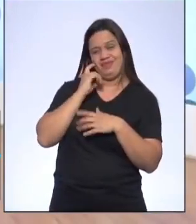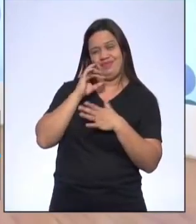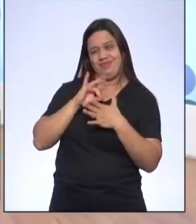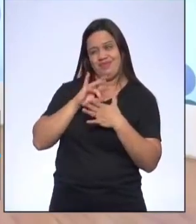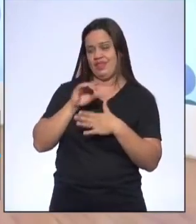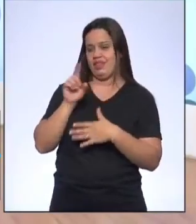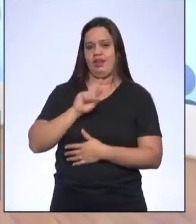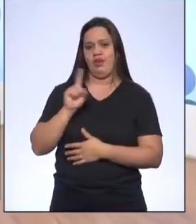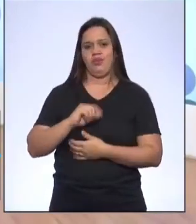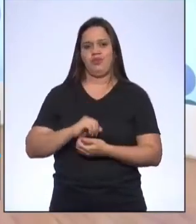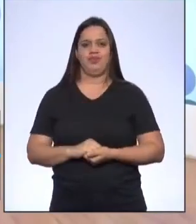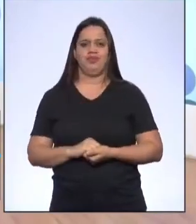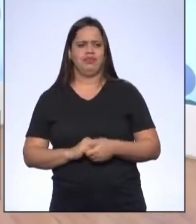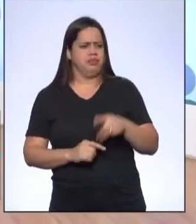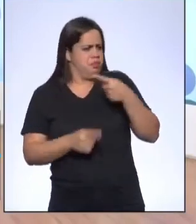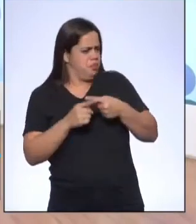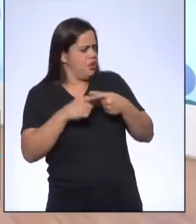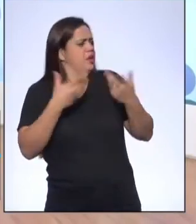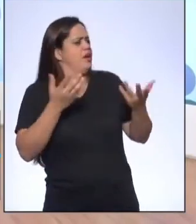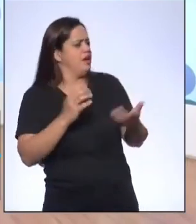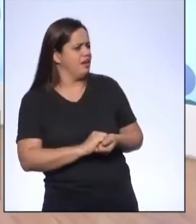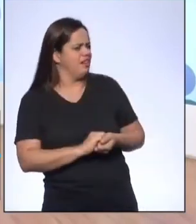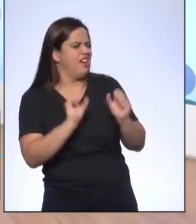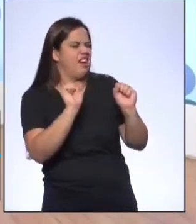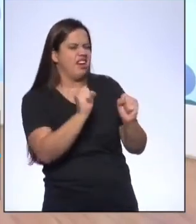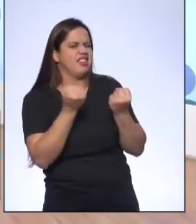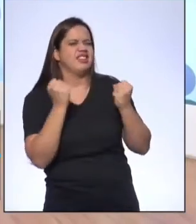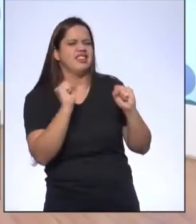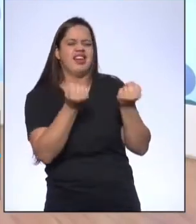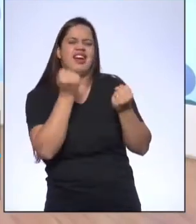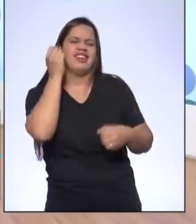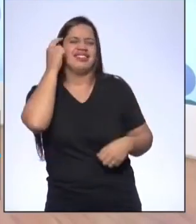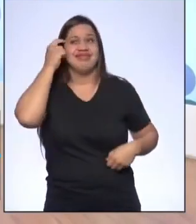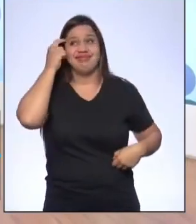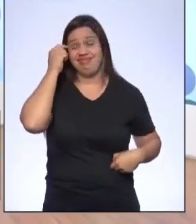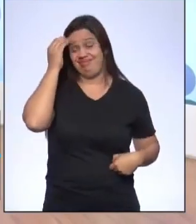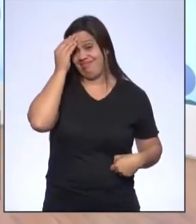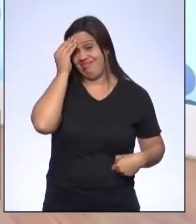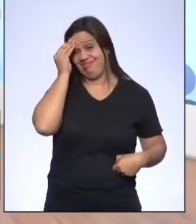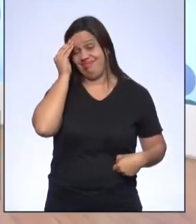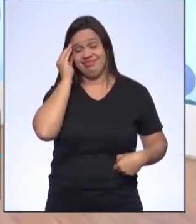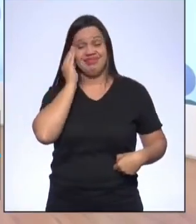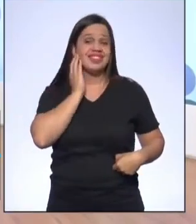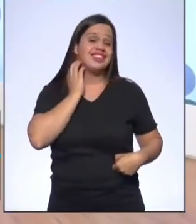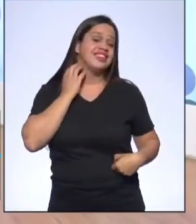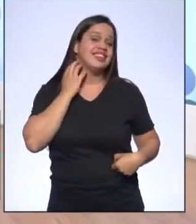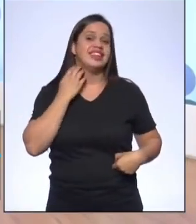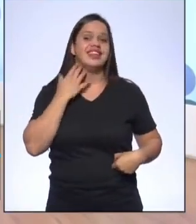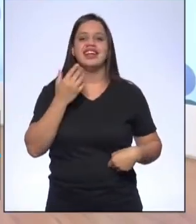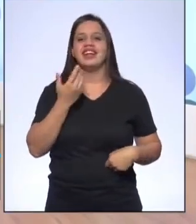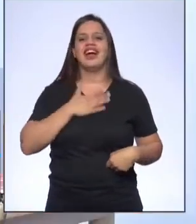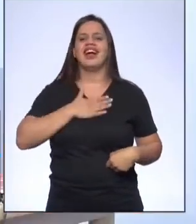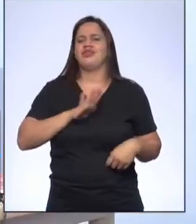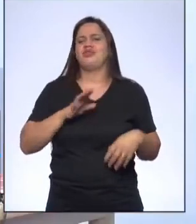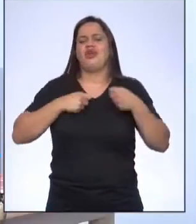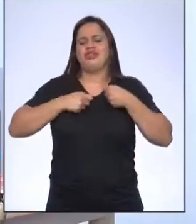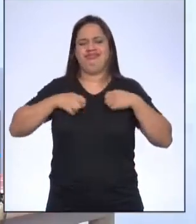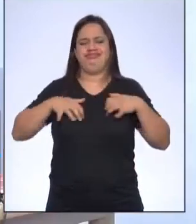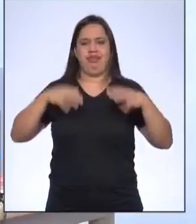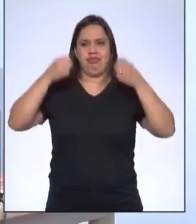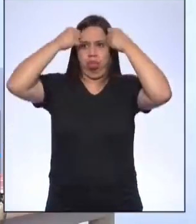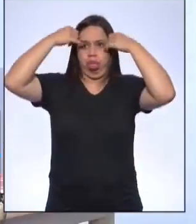Por quê? Educação física, ai, gente, eu não gosto de se sentir suada, de ir